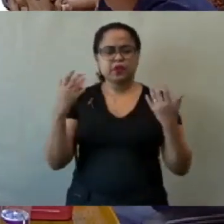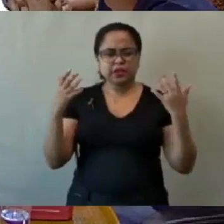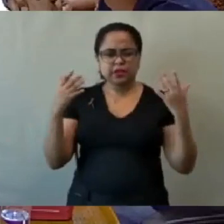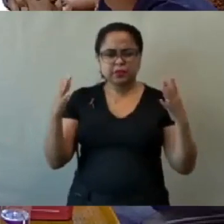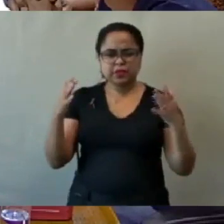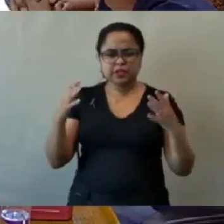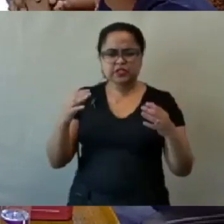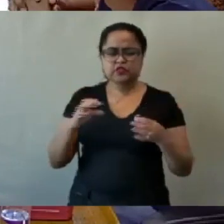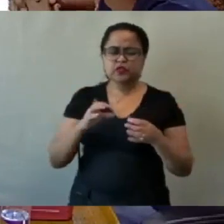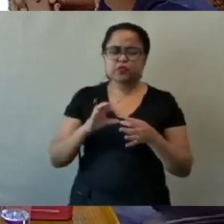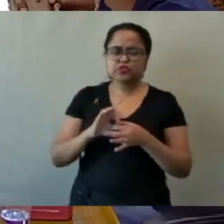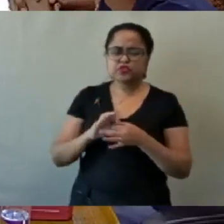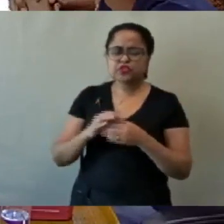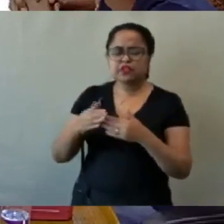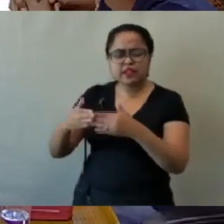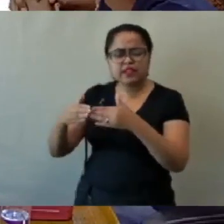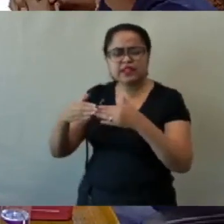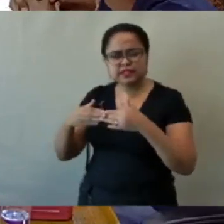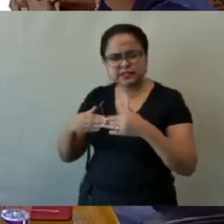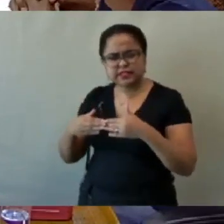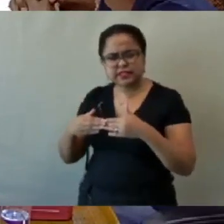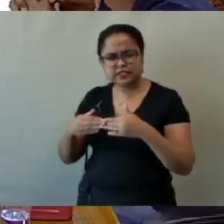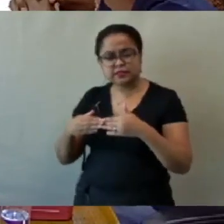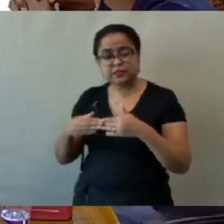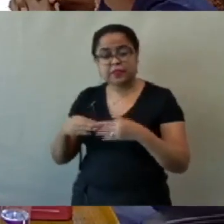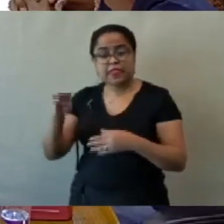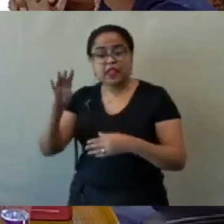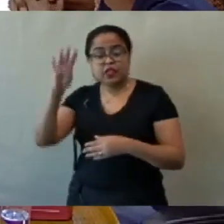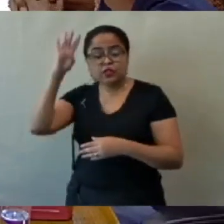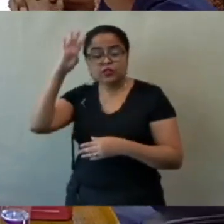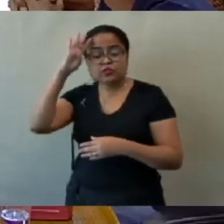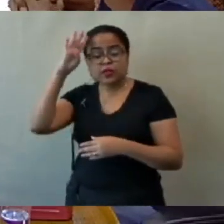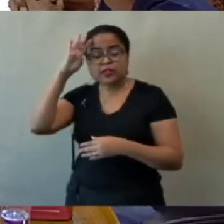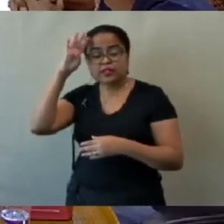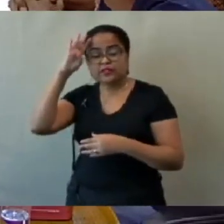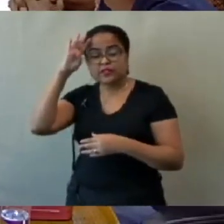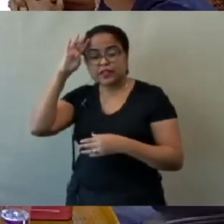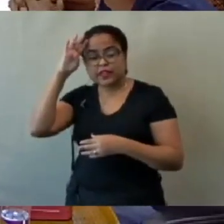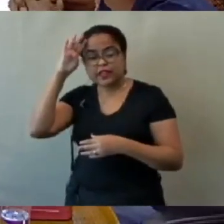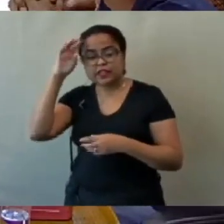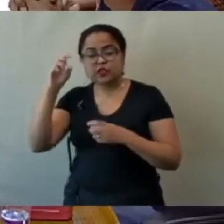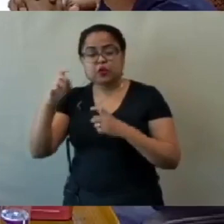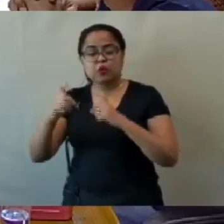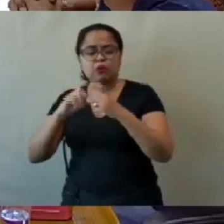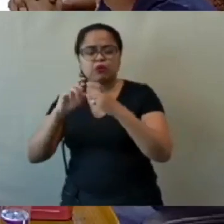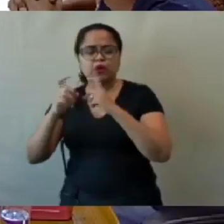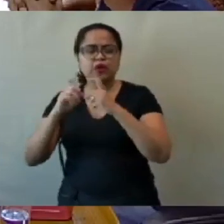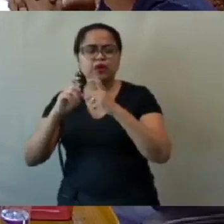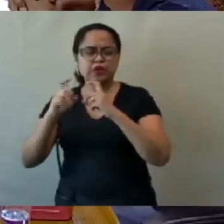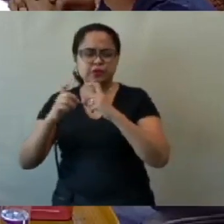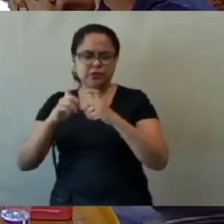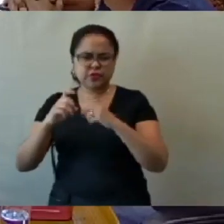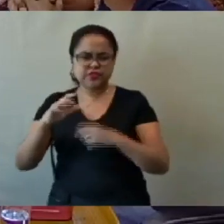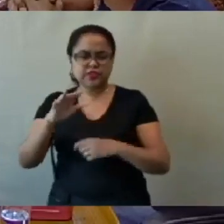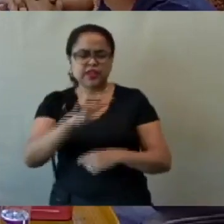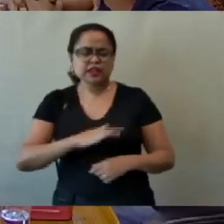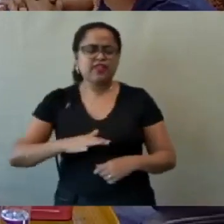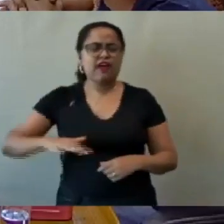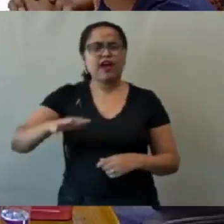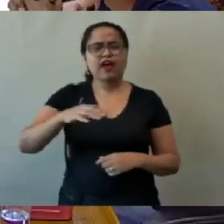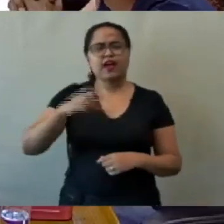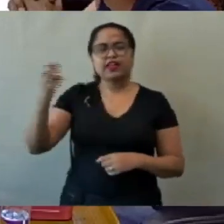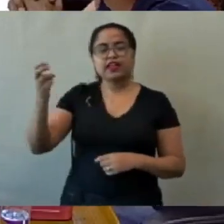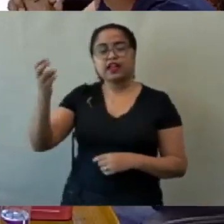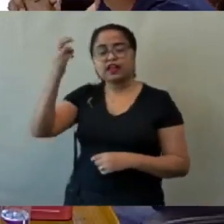tocar aqui um pouquinho, que a gente está nas quartas-feiras, a gente conta com algumas reuniões com pessoas da área cultural e educacional